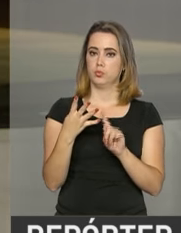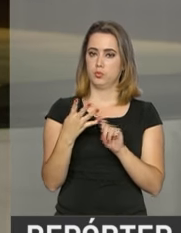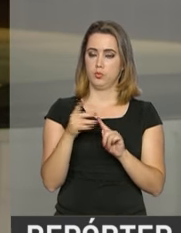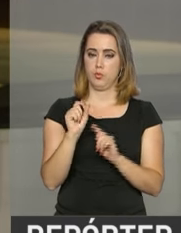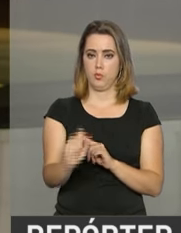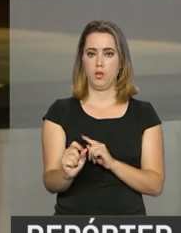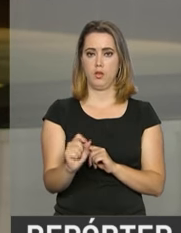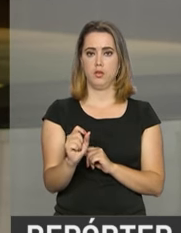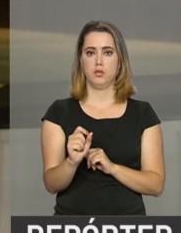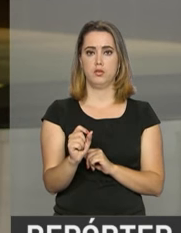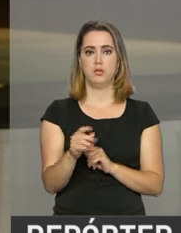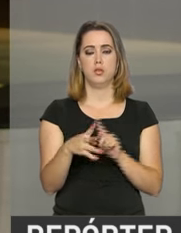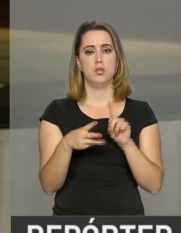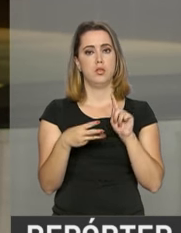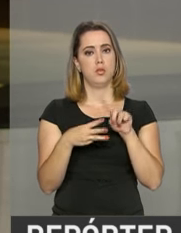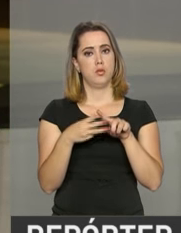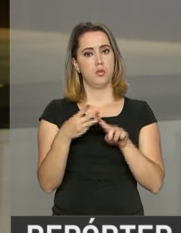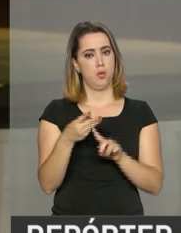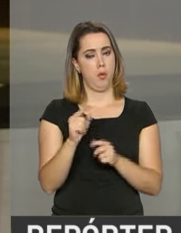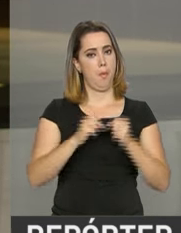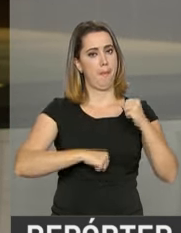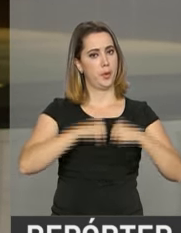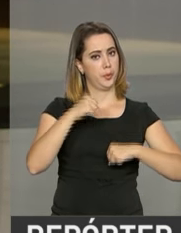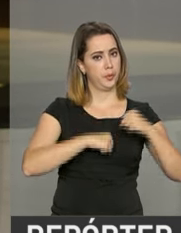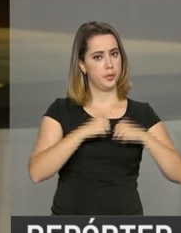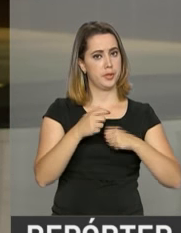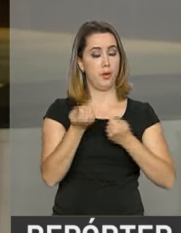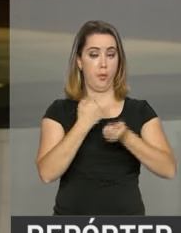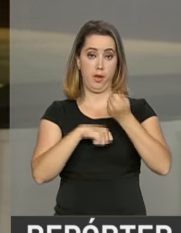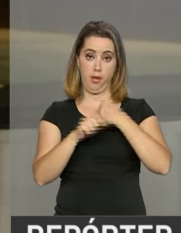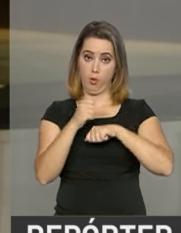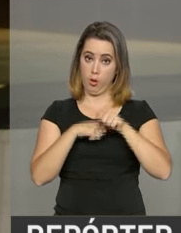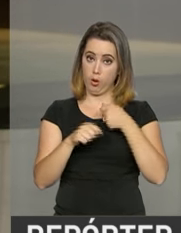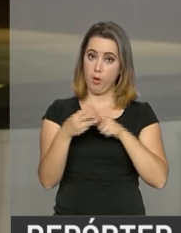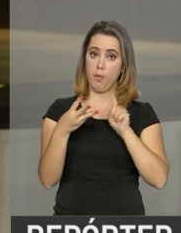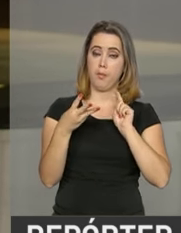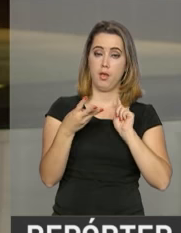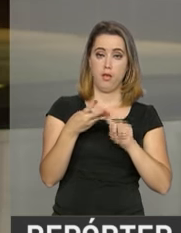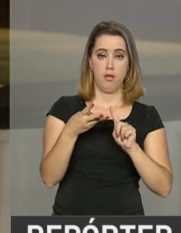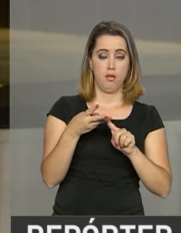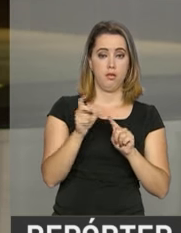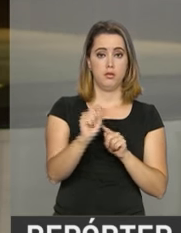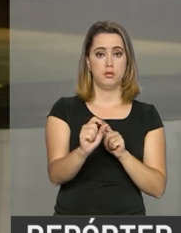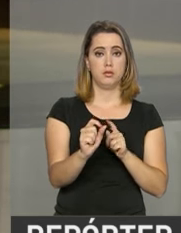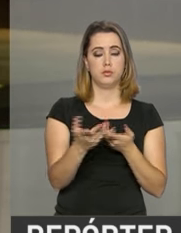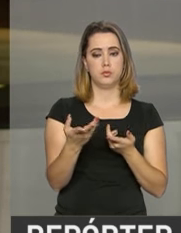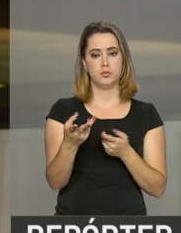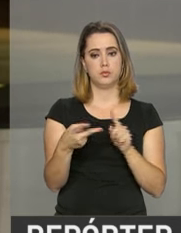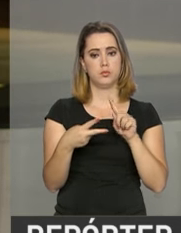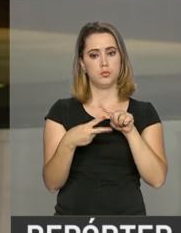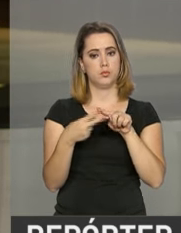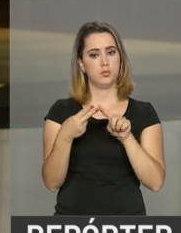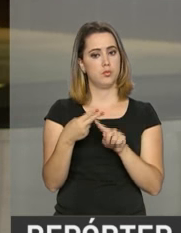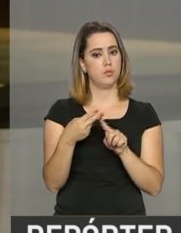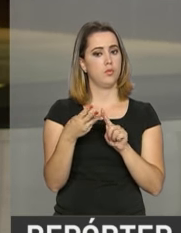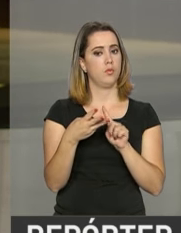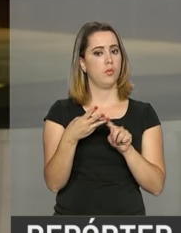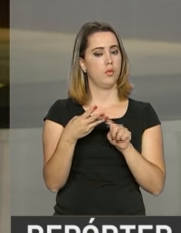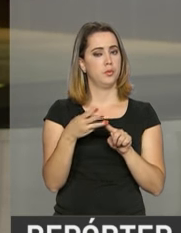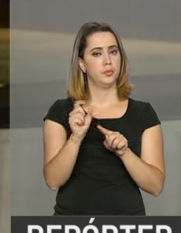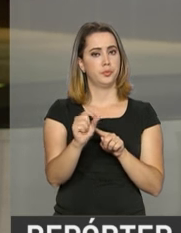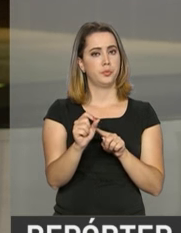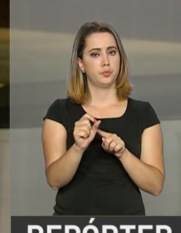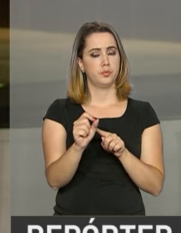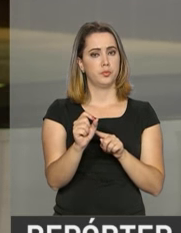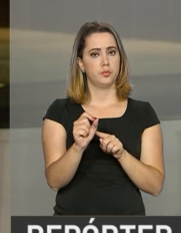ato diz respeito a três áreas produção economia e a convergência dessas duas áreas incluindo